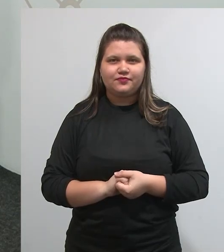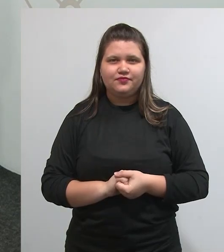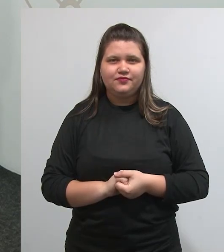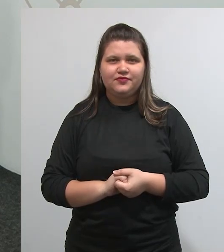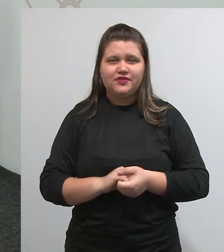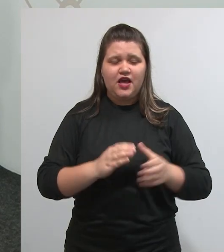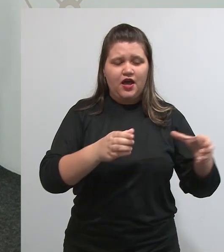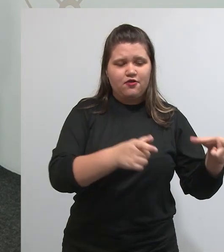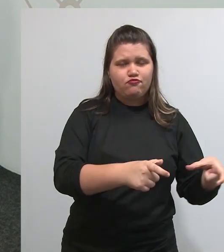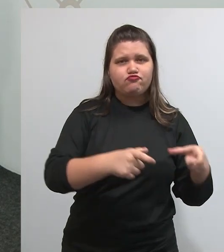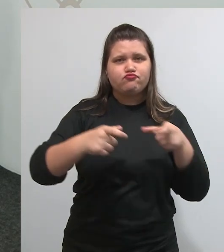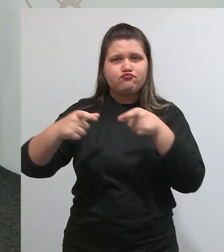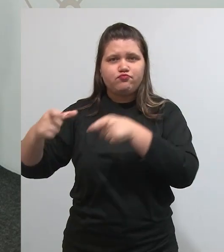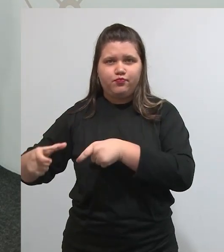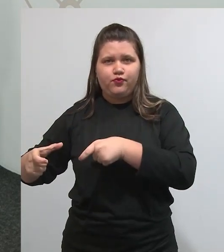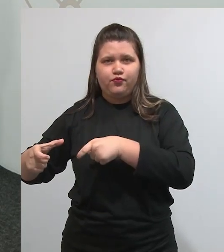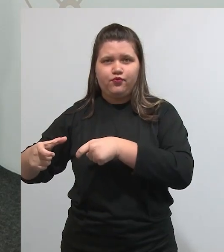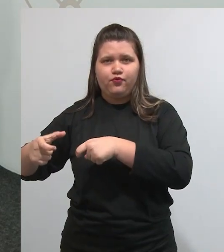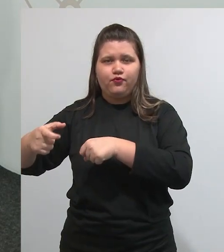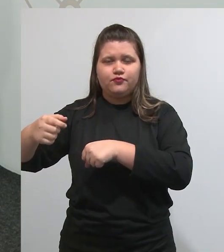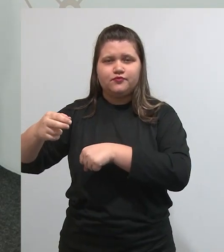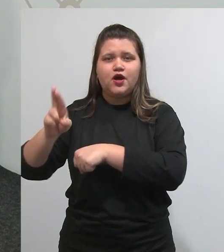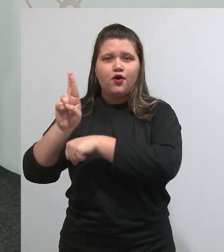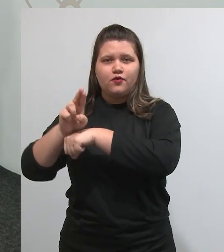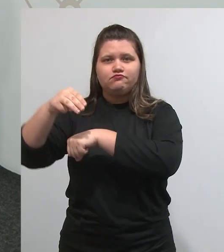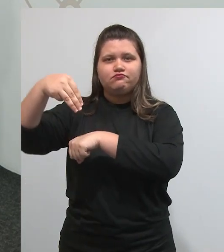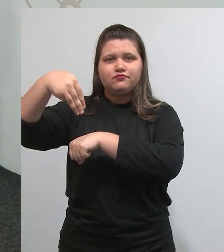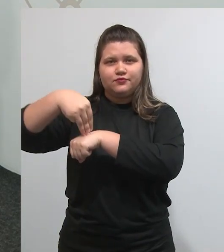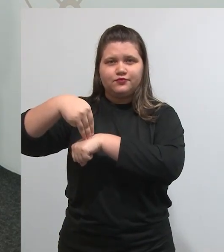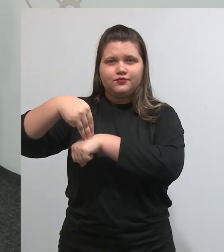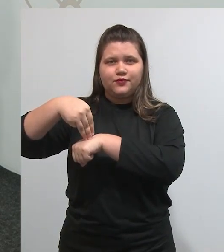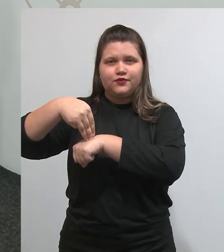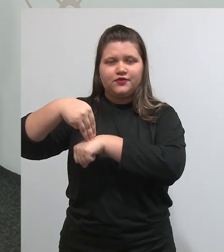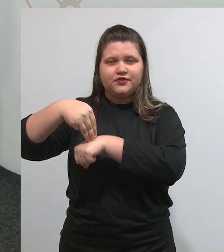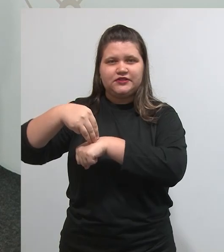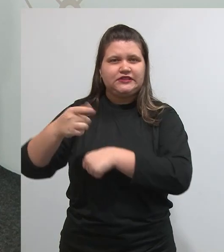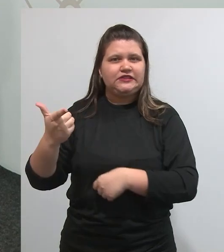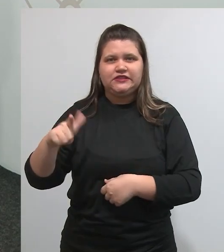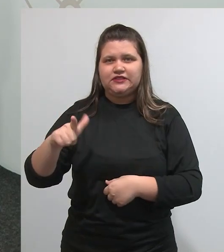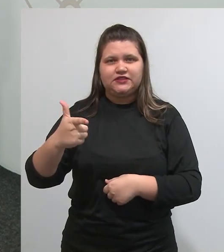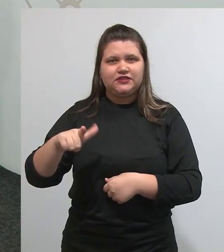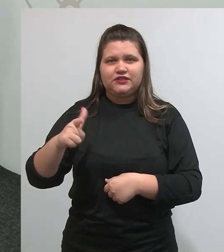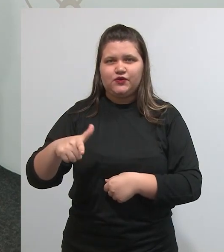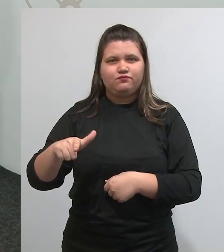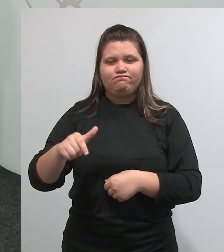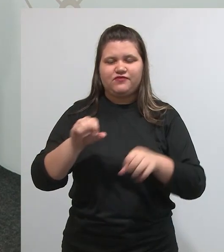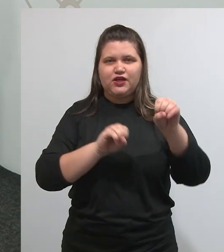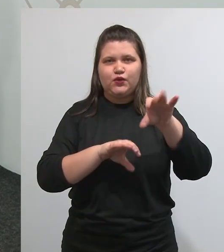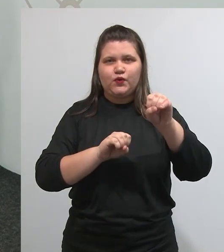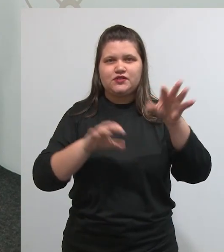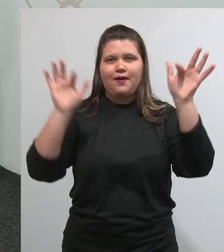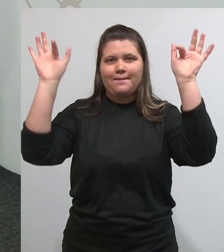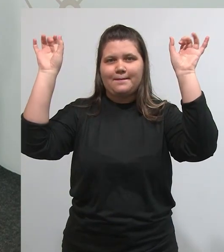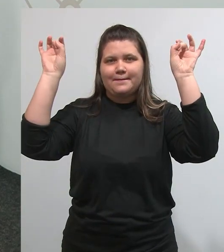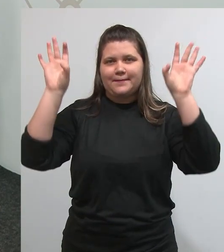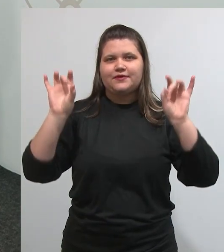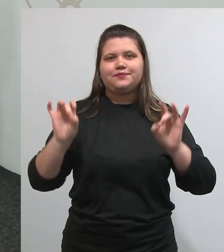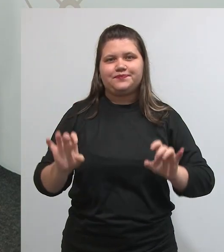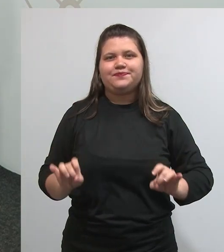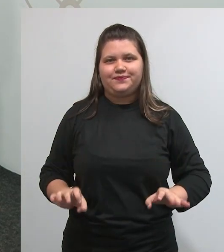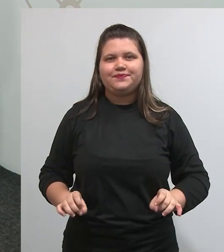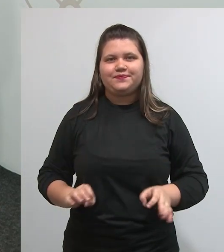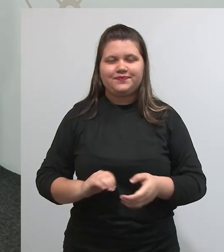mudei para Rolim de Moura, porque eu fazia faculdade. E em Rolim de Moura não tinha educação especial. E aí